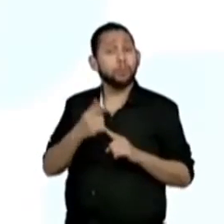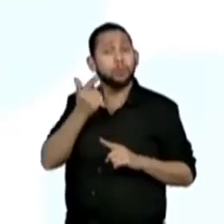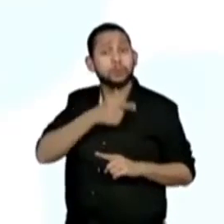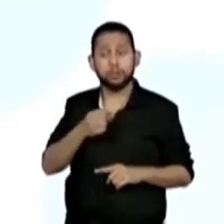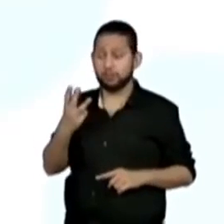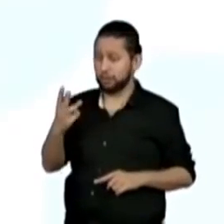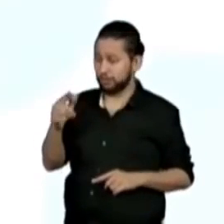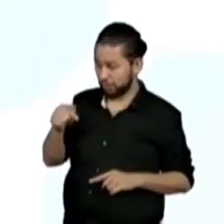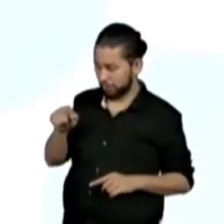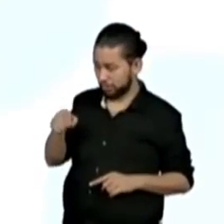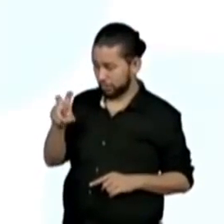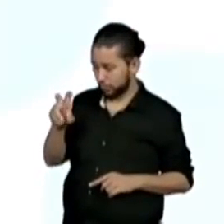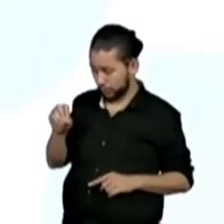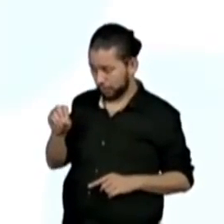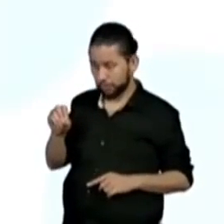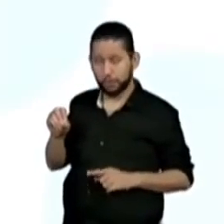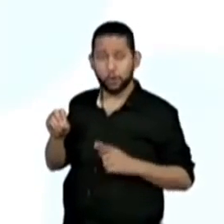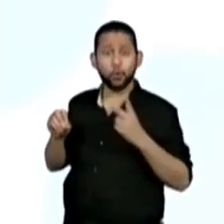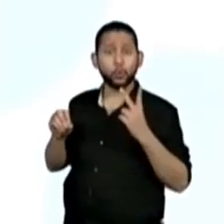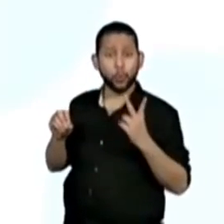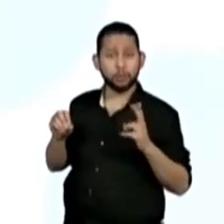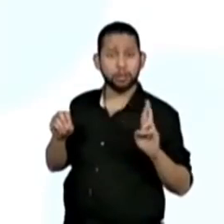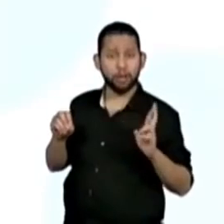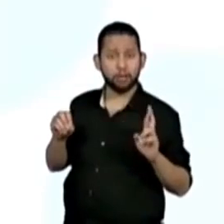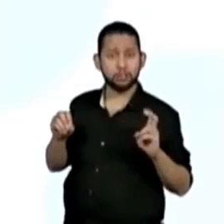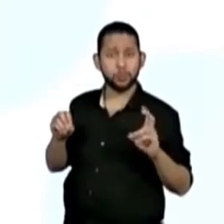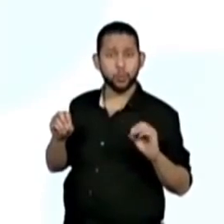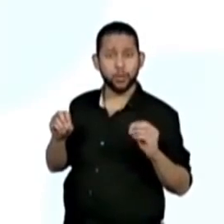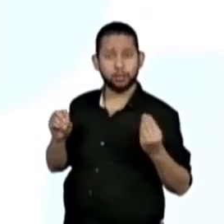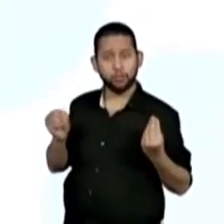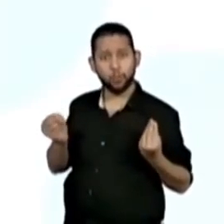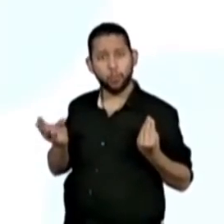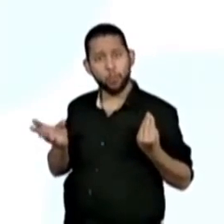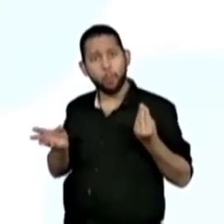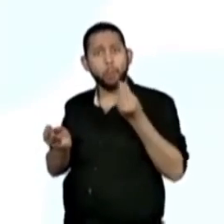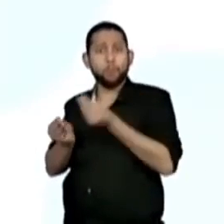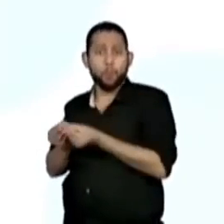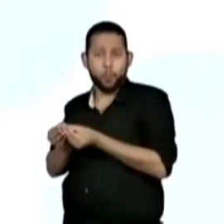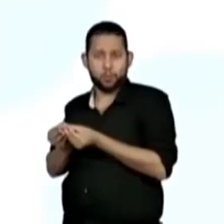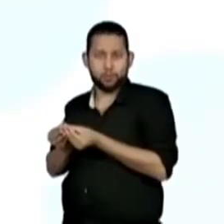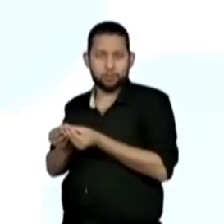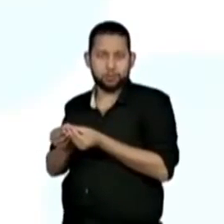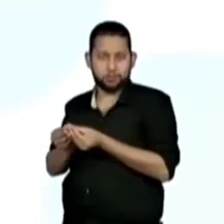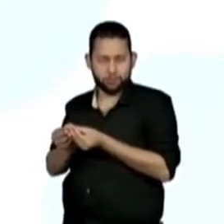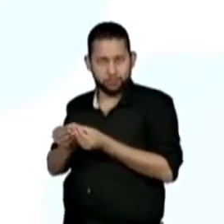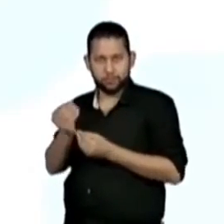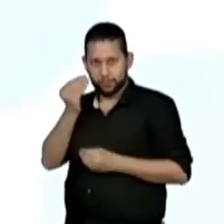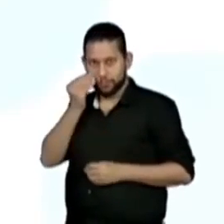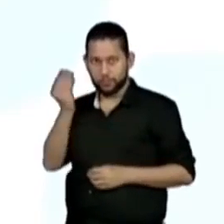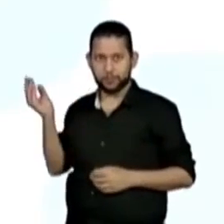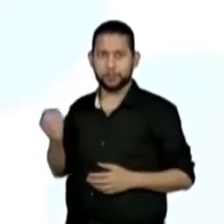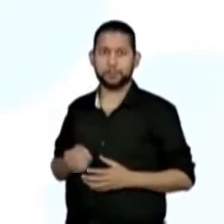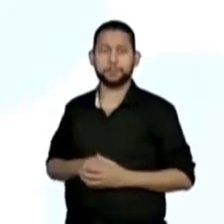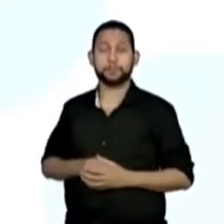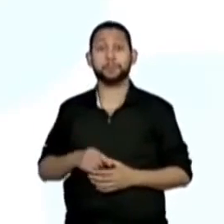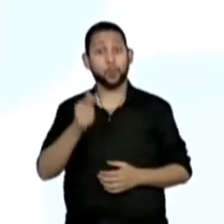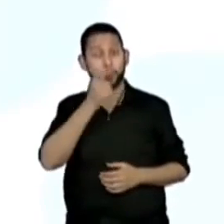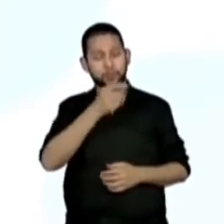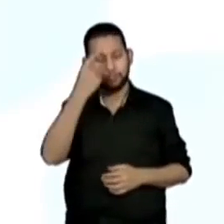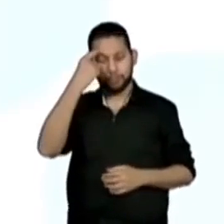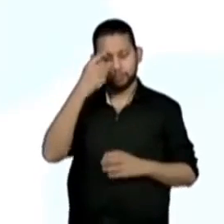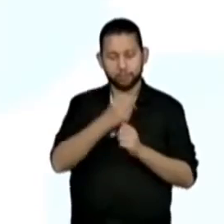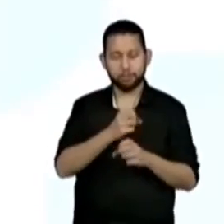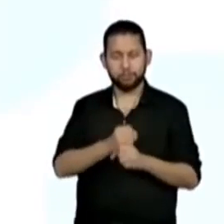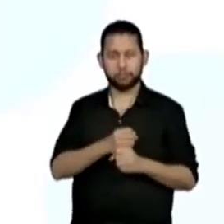r750 com 2,50 obser eu tô completando aqui acrescentando R 2,50 para eu conseguir fazer o meu